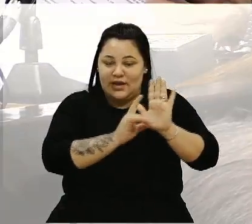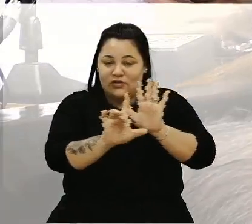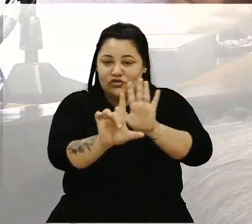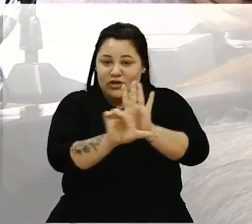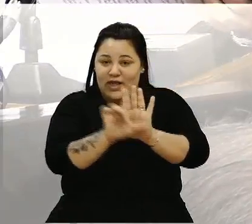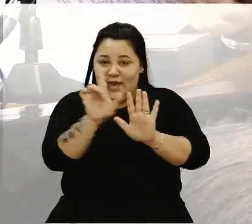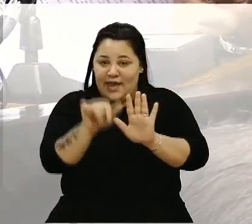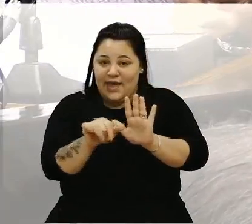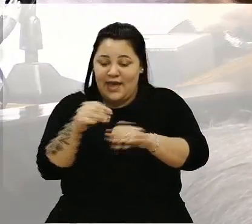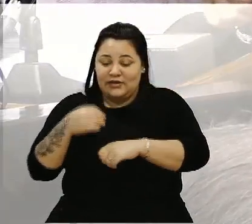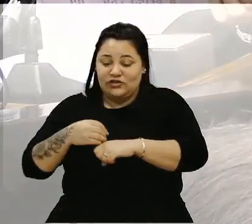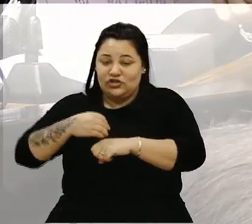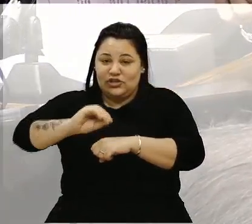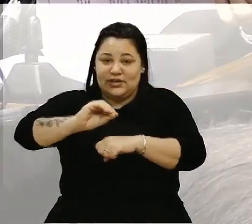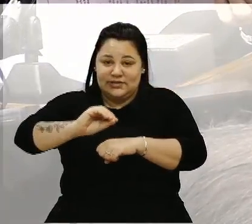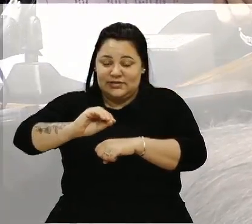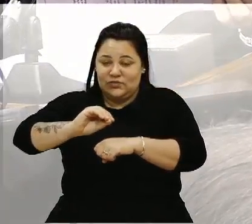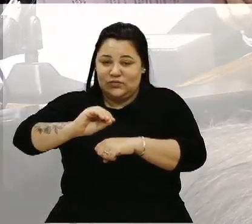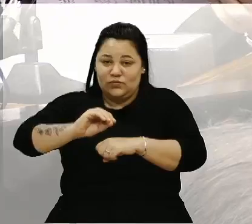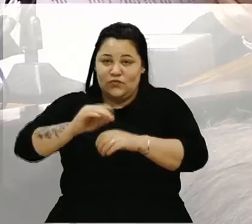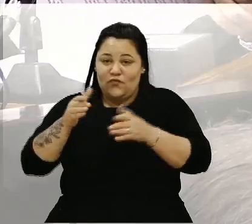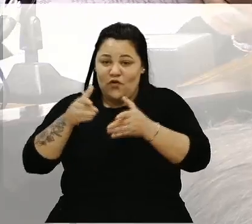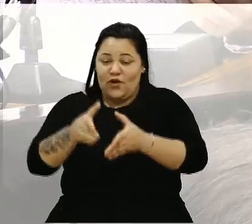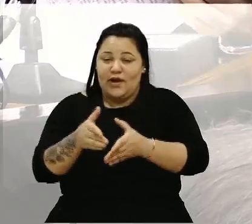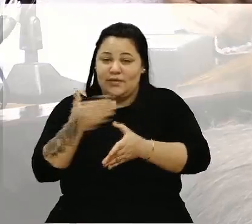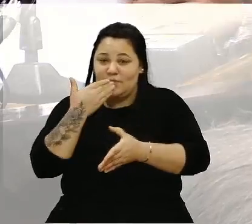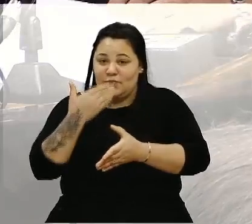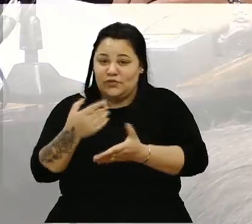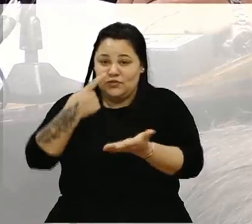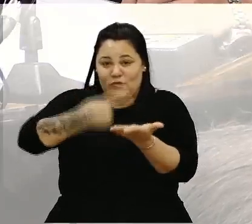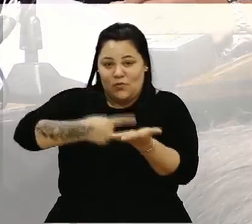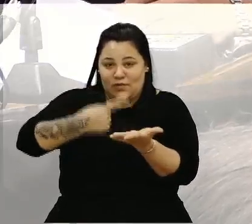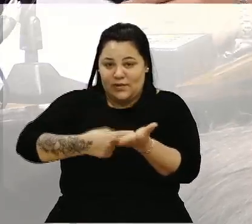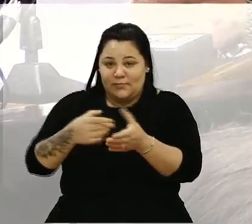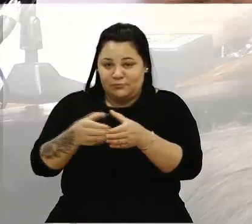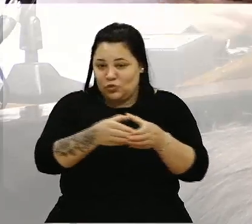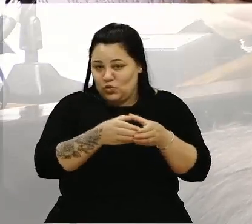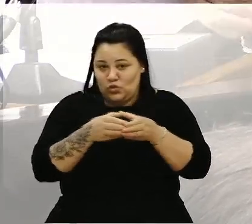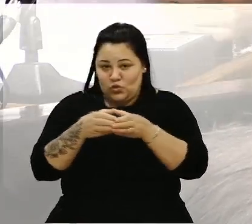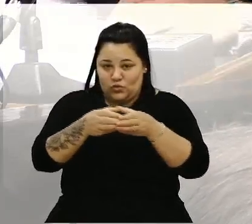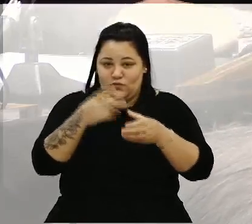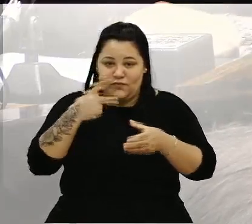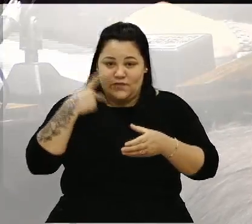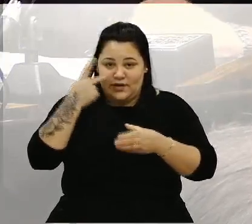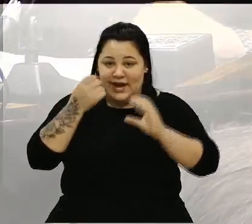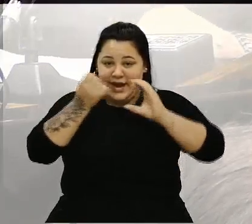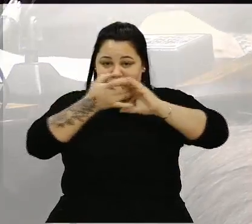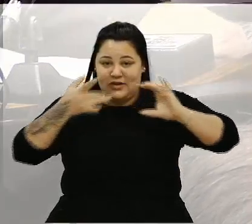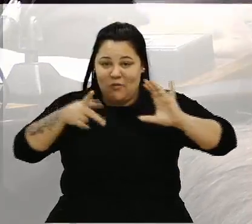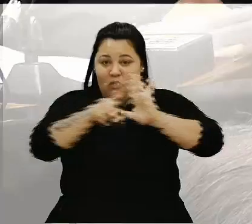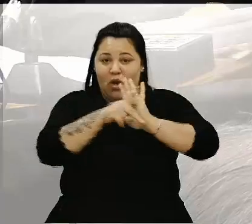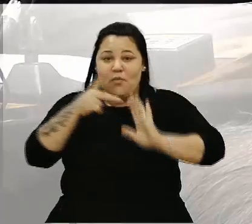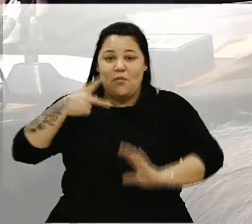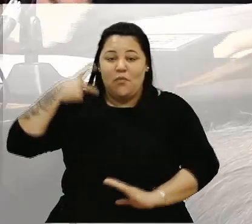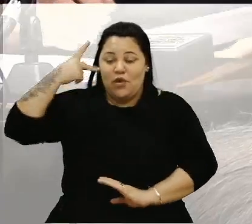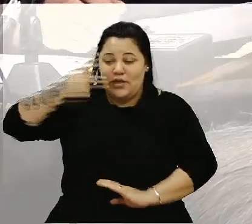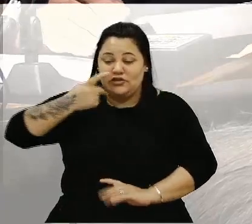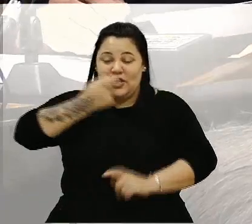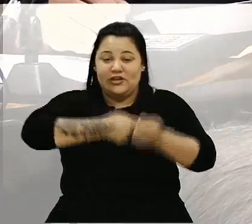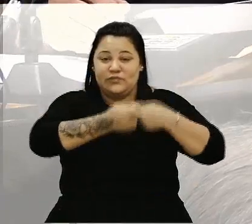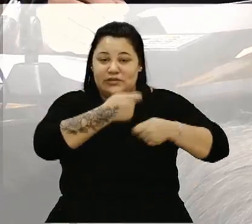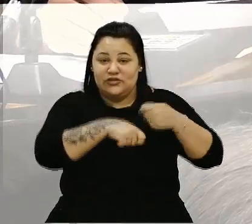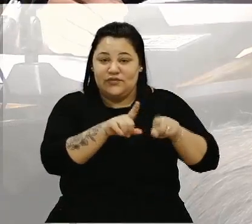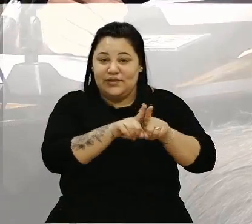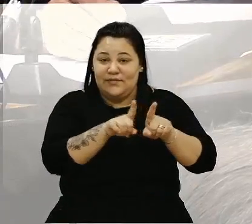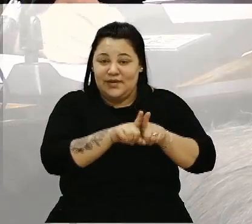a proposição destinada à deliberação de plenário sobre matérias de caráter político, administrativo